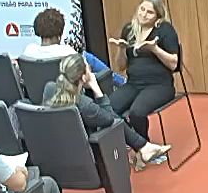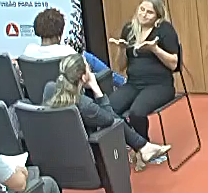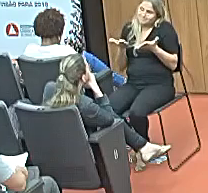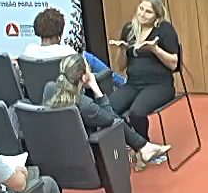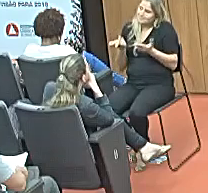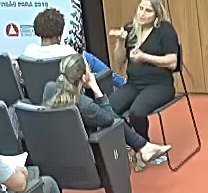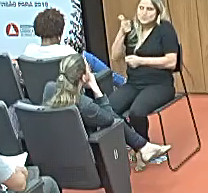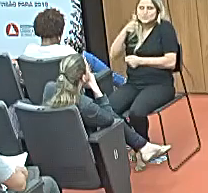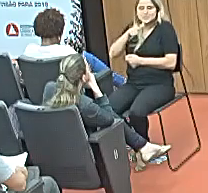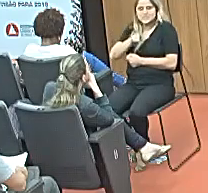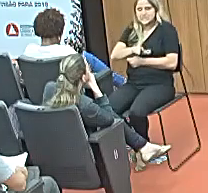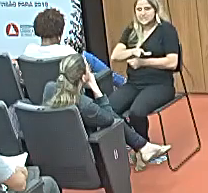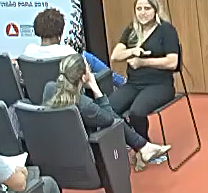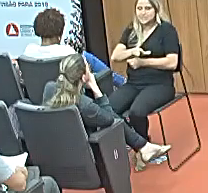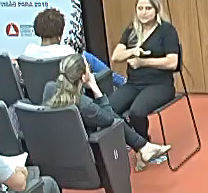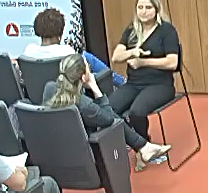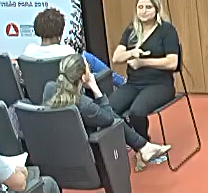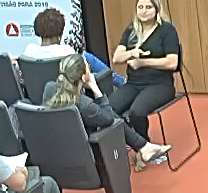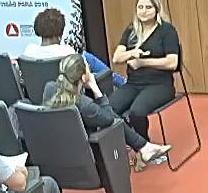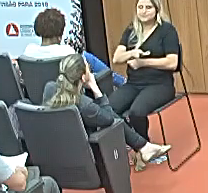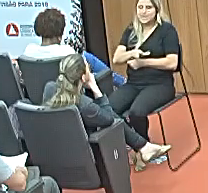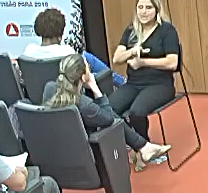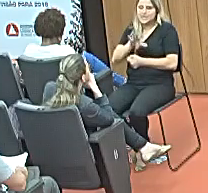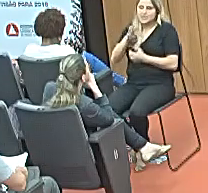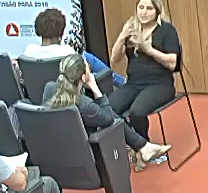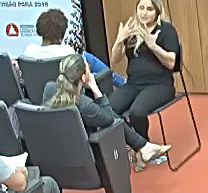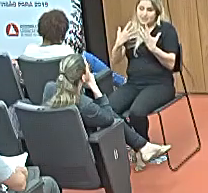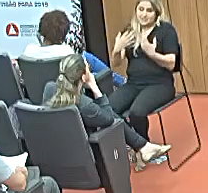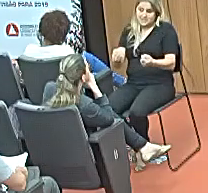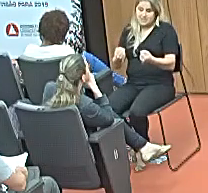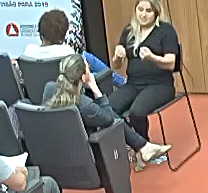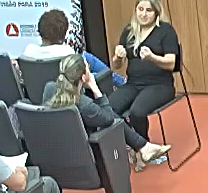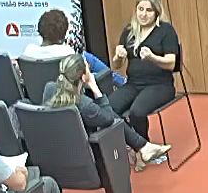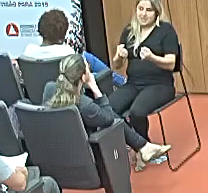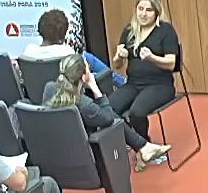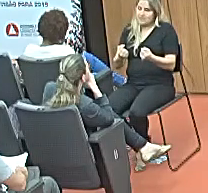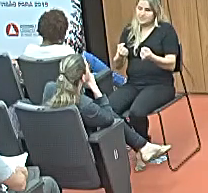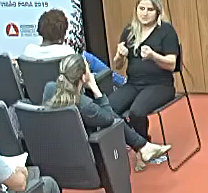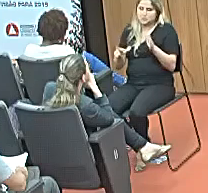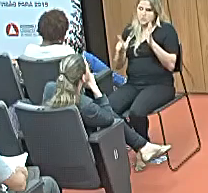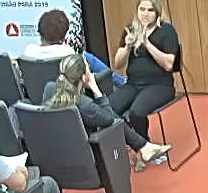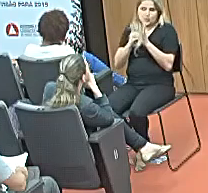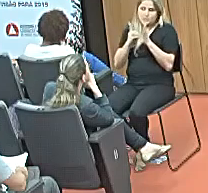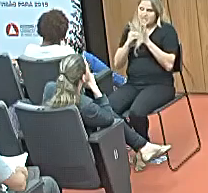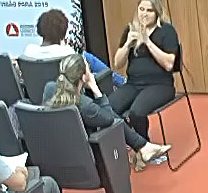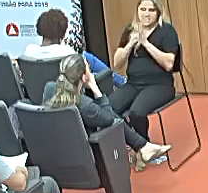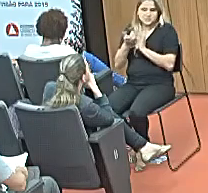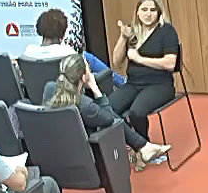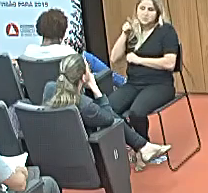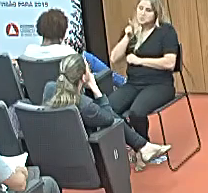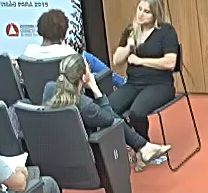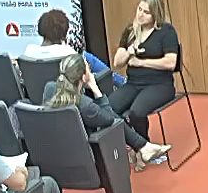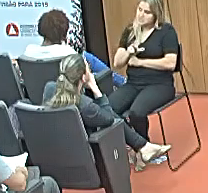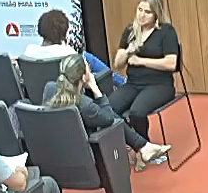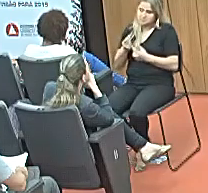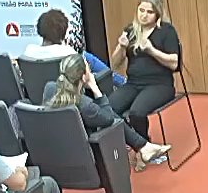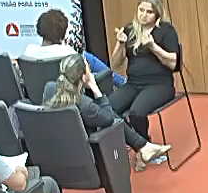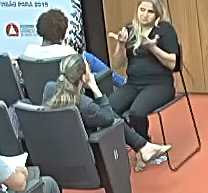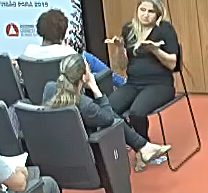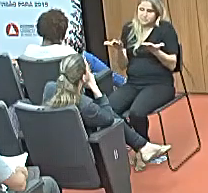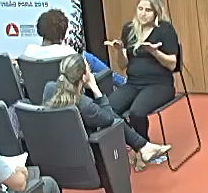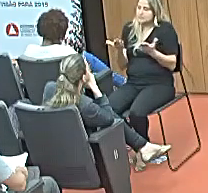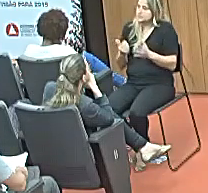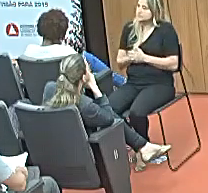foi possível a sanção é para publicar o decreto constituição decidi programa neste